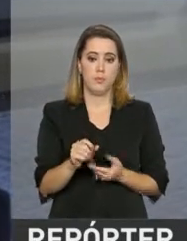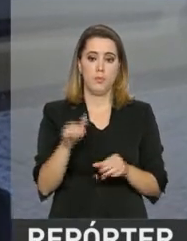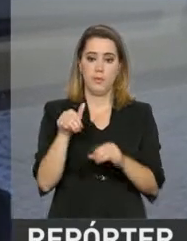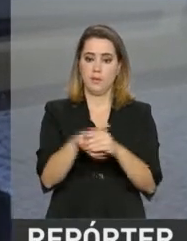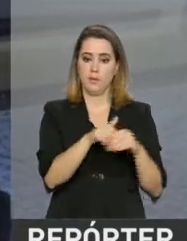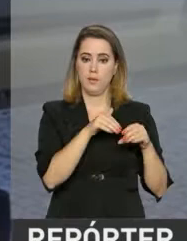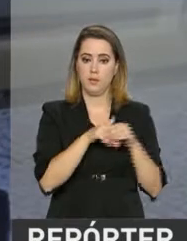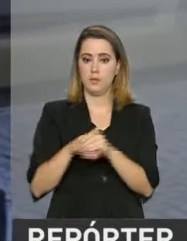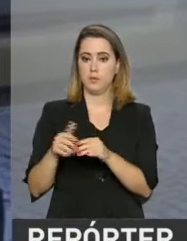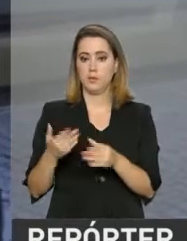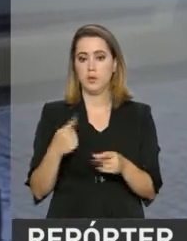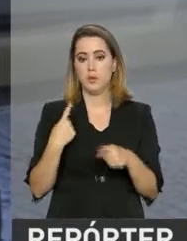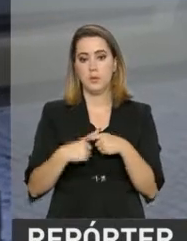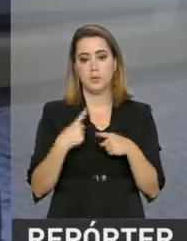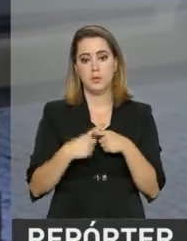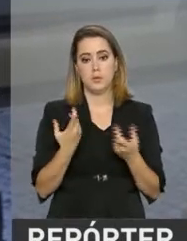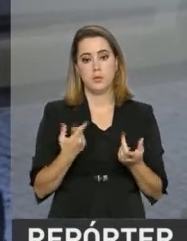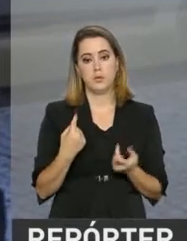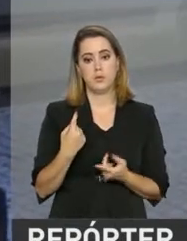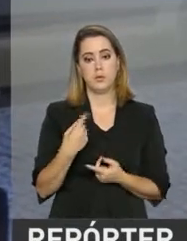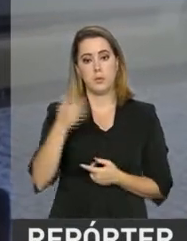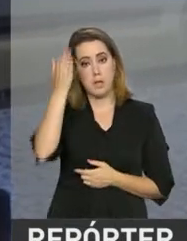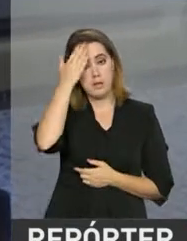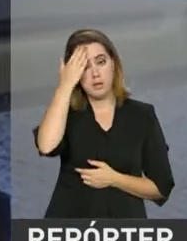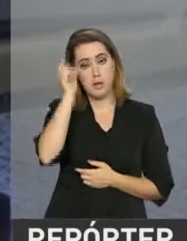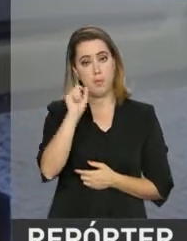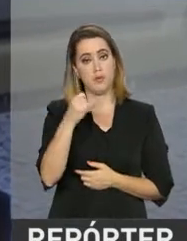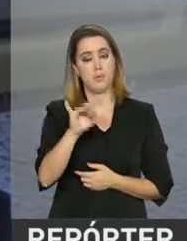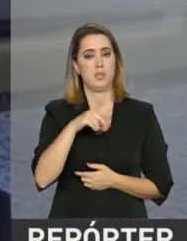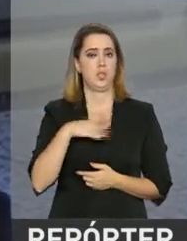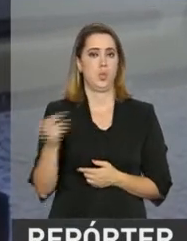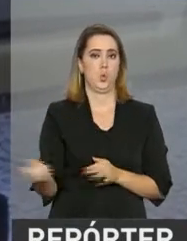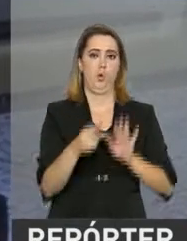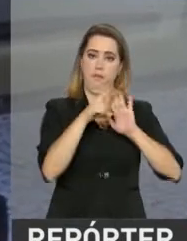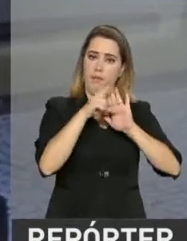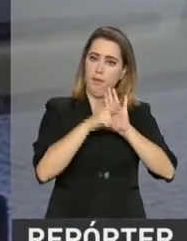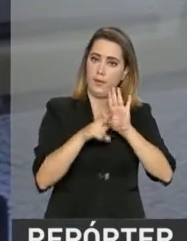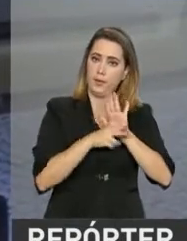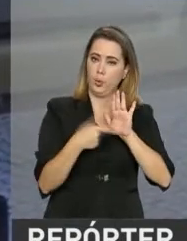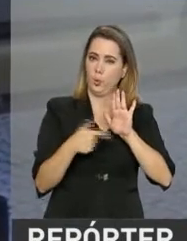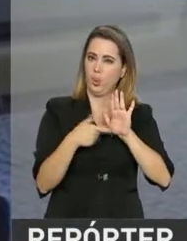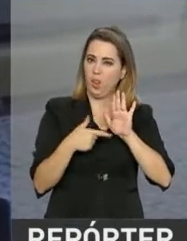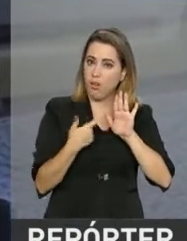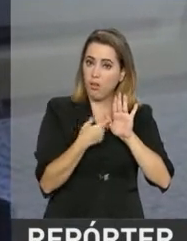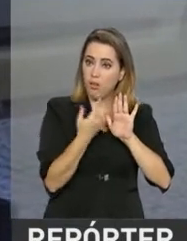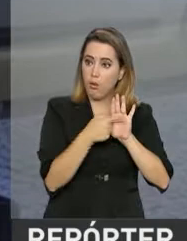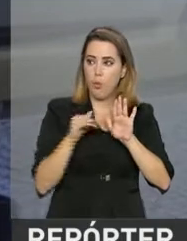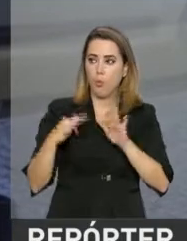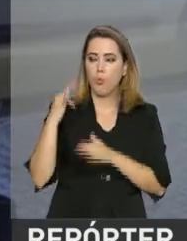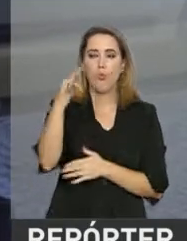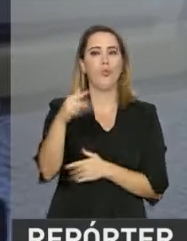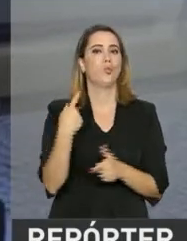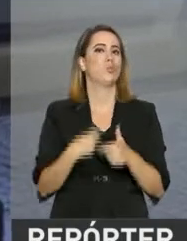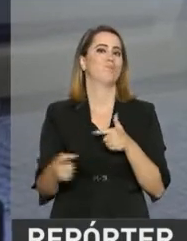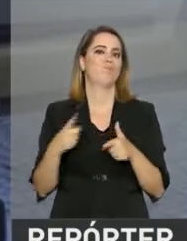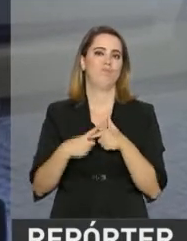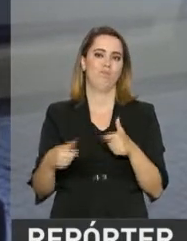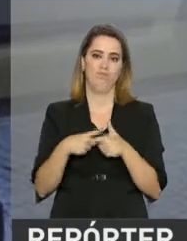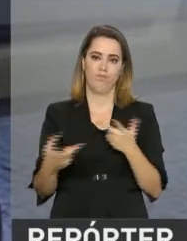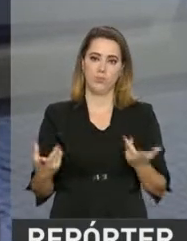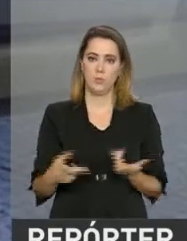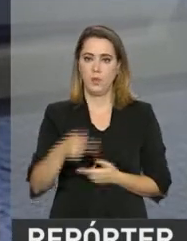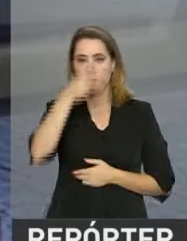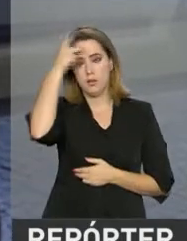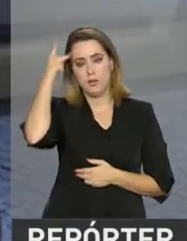eleitoral, vamos assim dizer. Por quê? Porque nós sabemos que se não fizermos isso agora, nós teremos problemas sérios no futuro de que